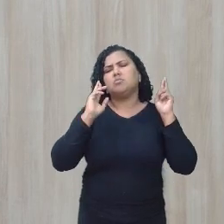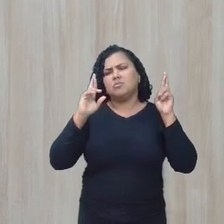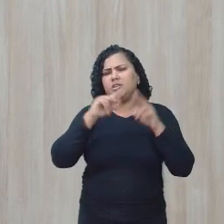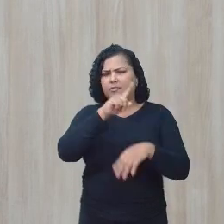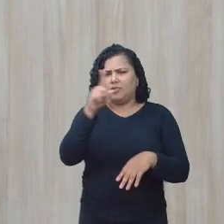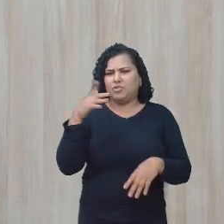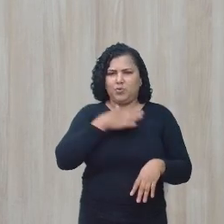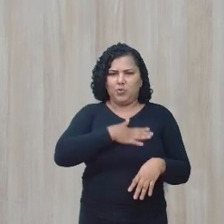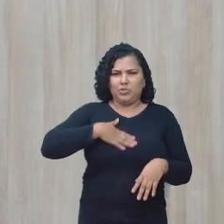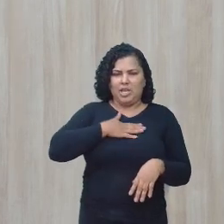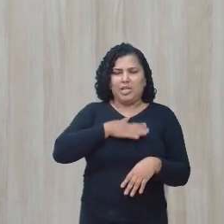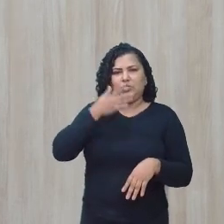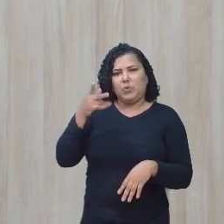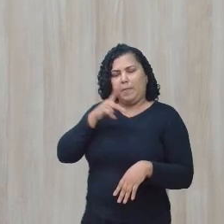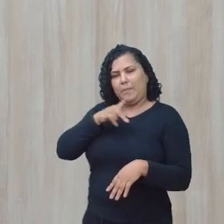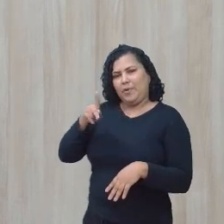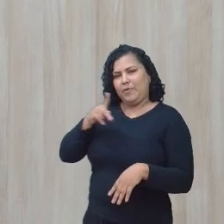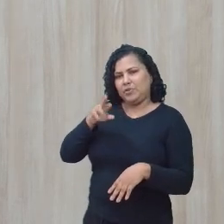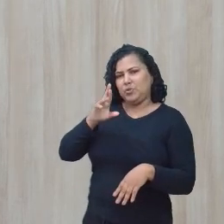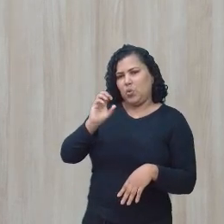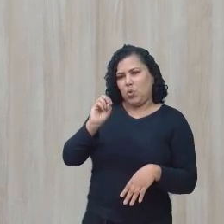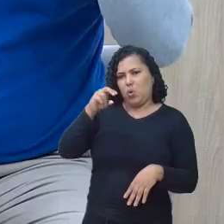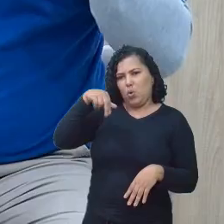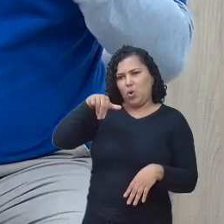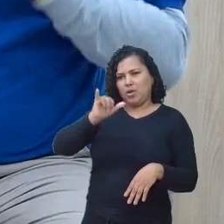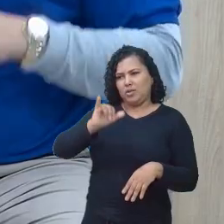né? O professor Rony tem uma fala aqui para vocês.